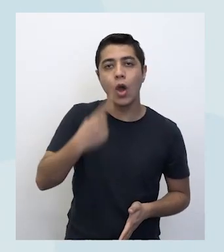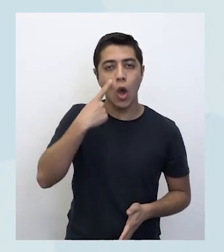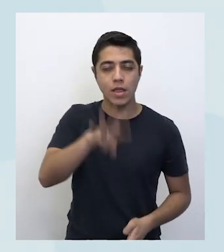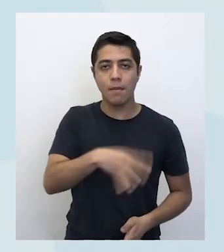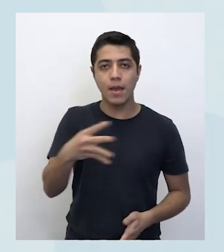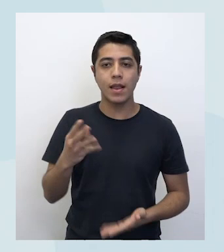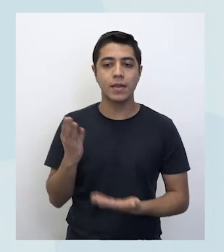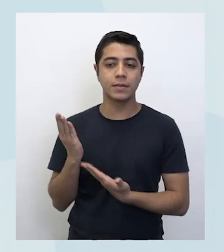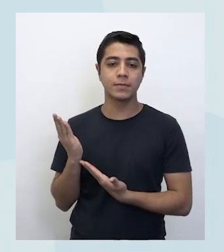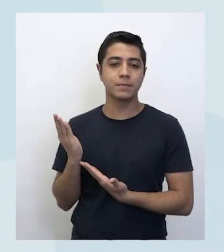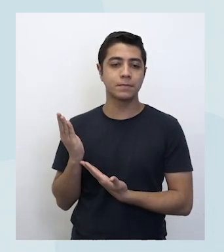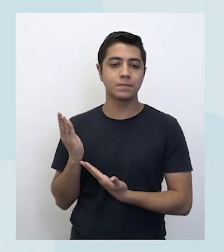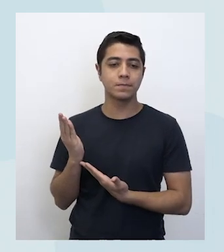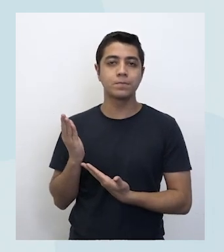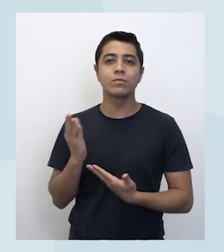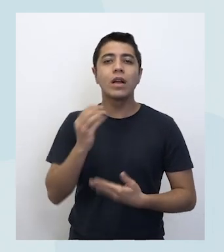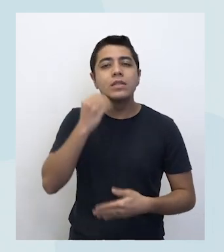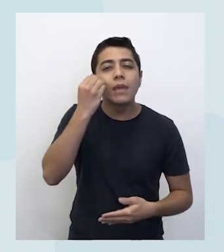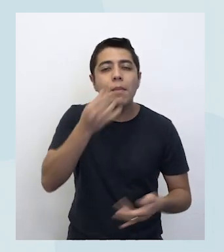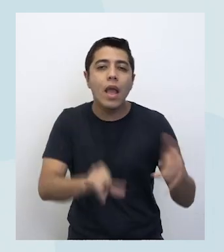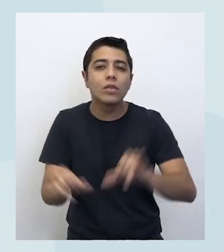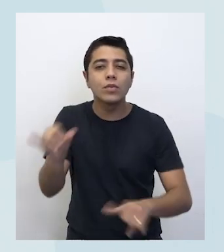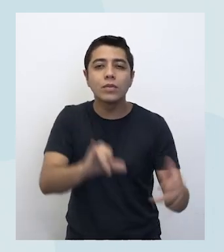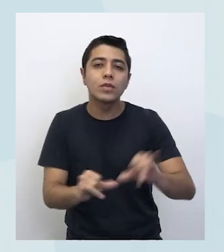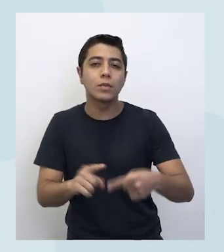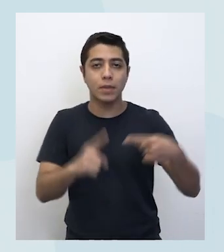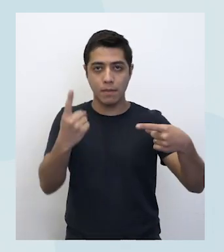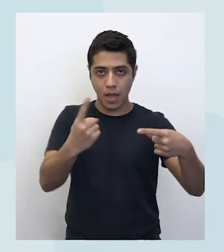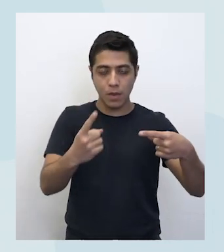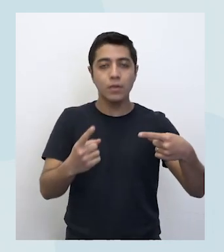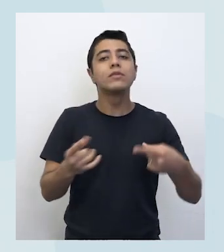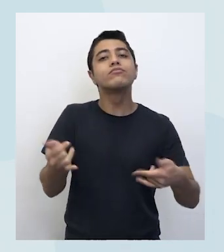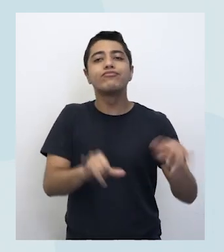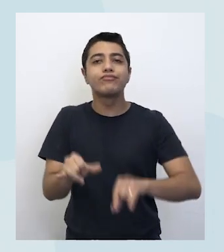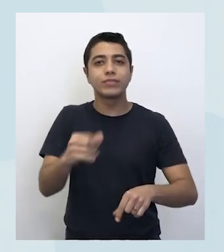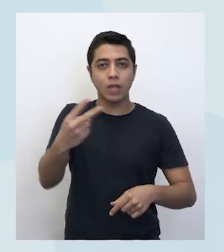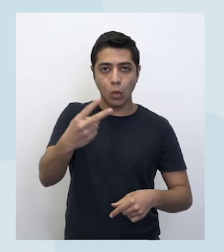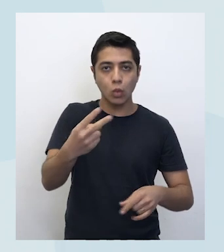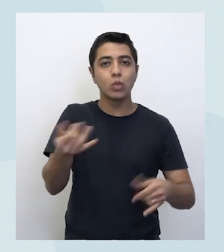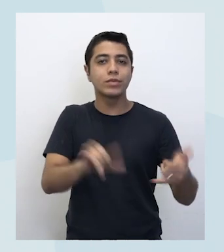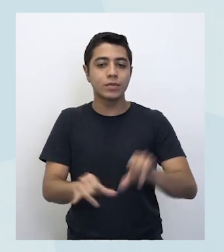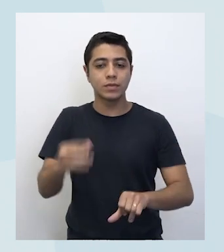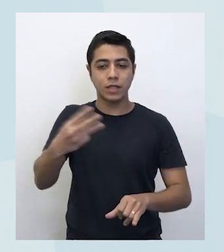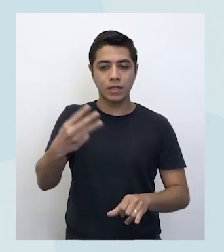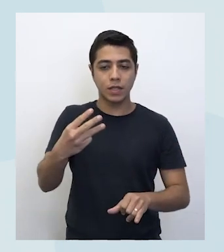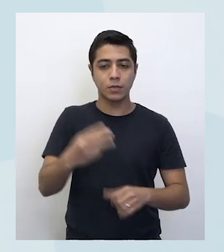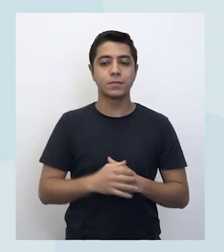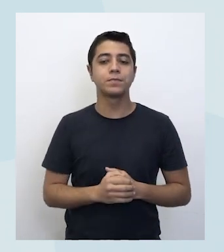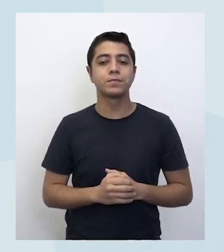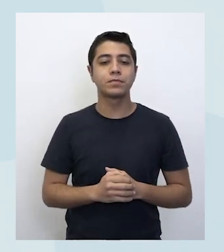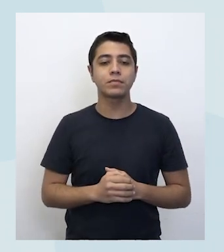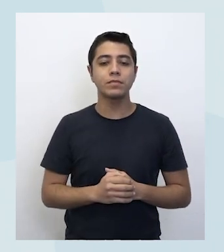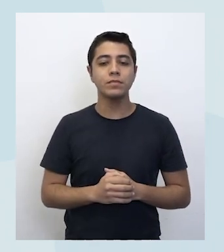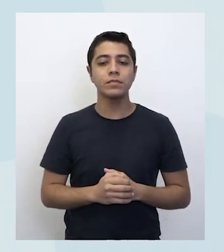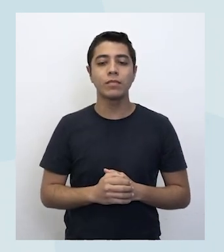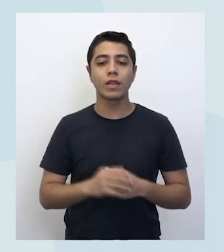Então, olha lá, fiz para o primeiro experimento, eu tenho 1,79 vezes 10 a menos 5. No segundo experimento, realizei a conta,